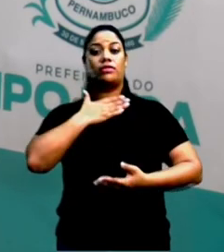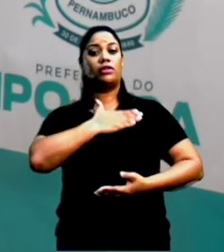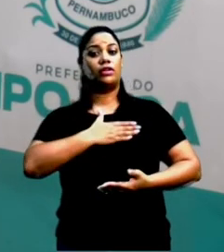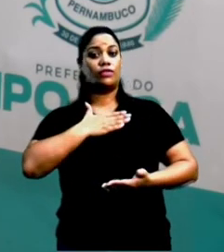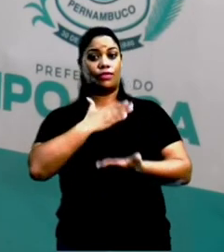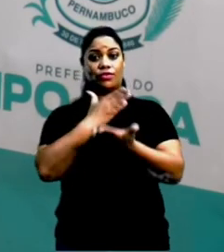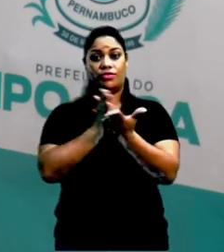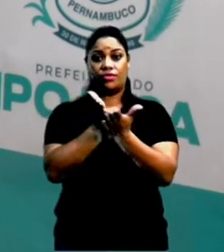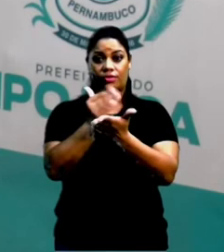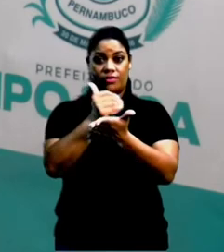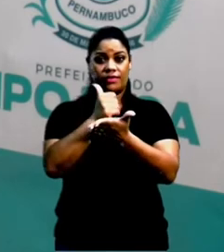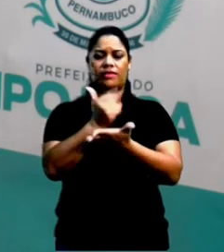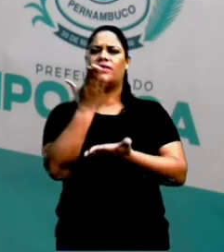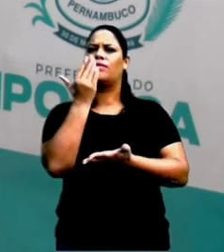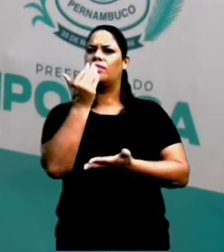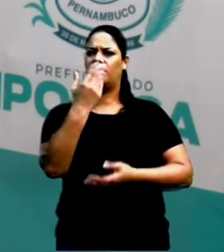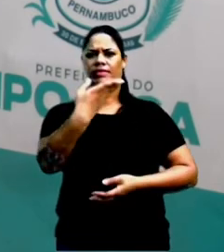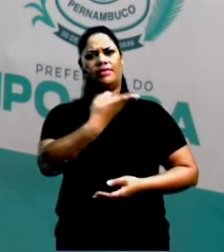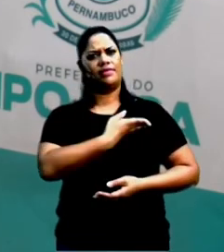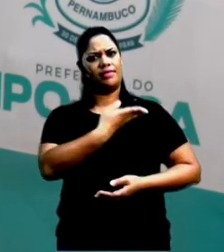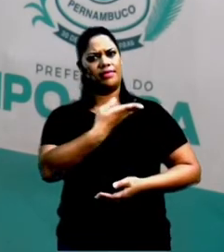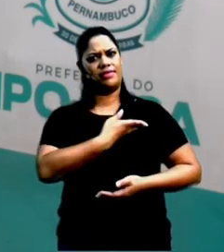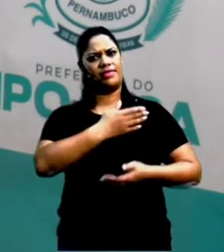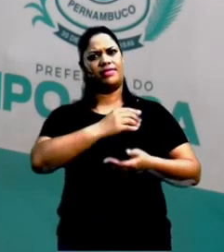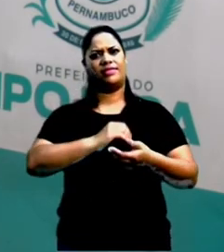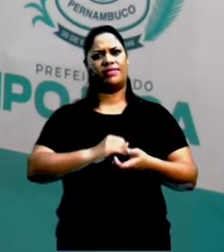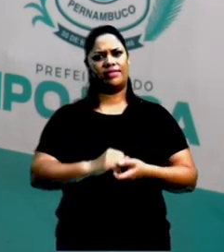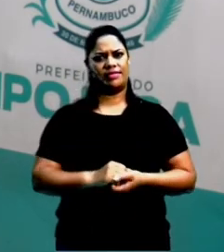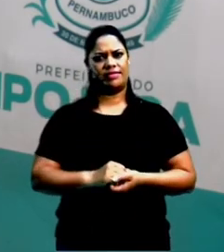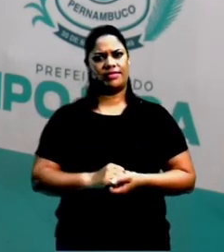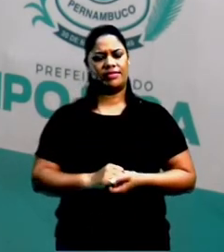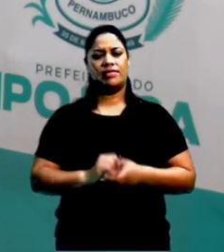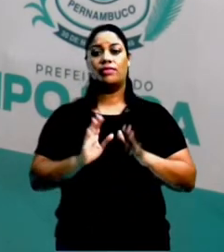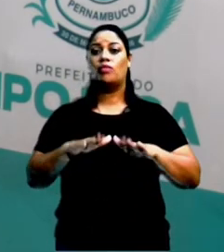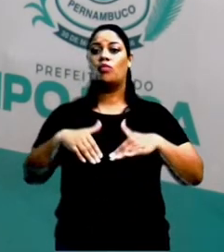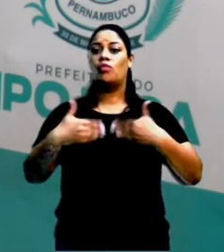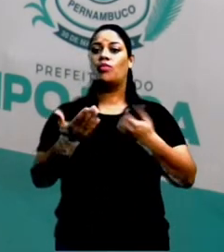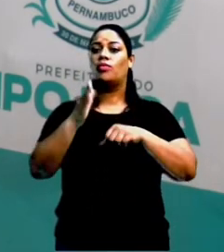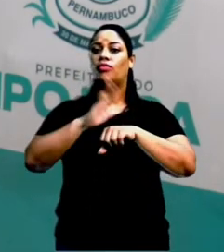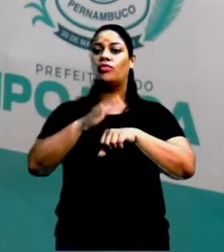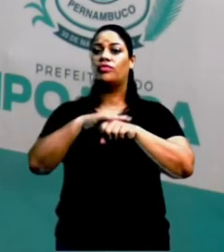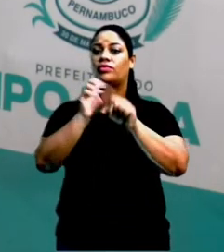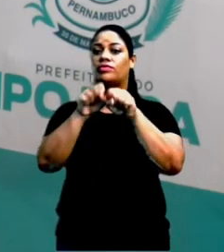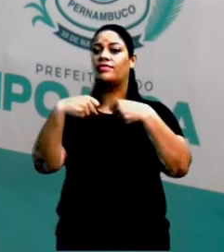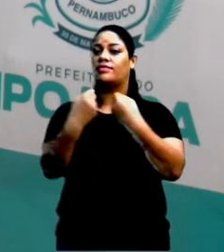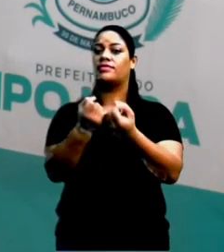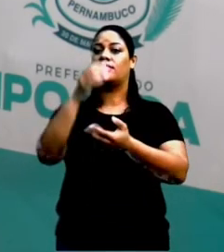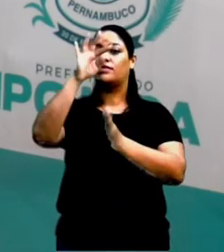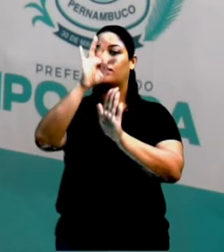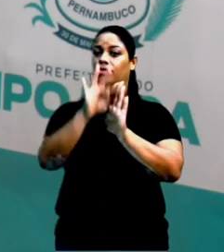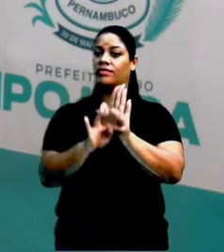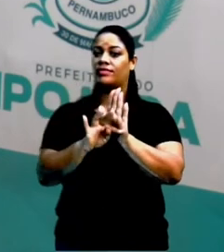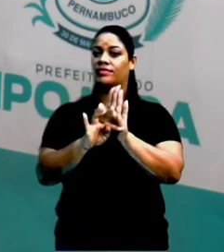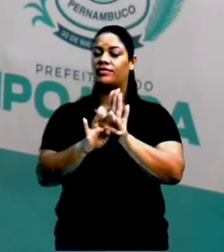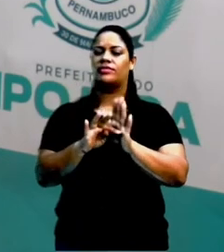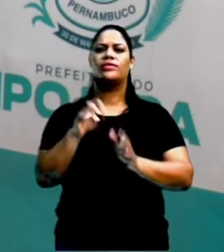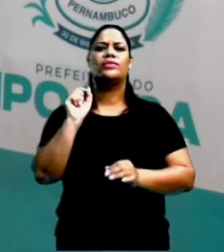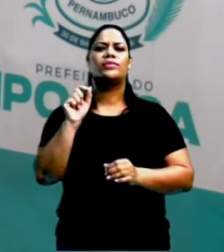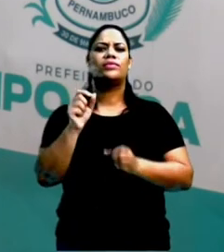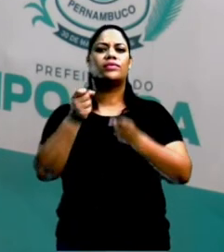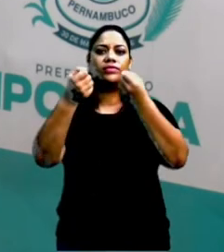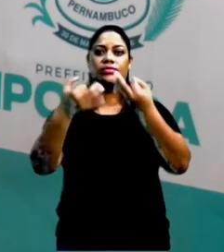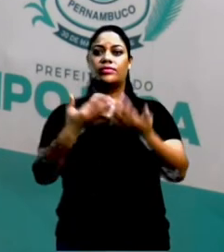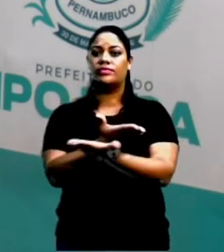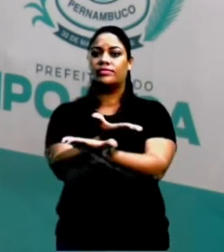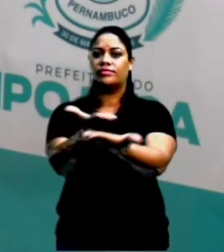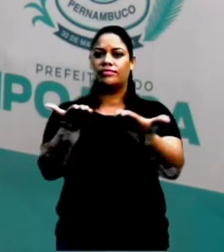de repartir as comidas com os amigos. Então, qual a função social desse texto? O que é que ele quer